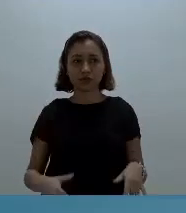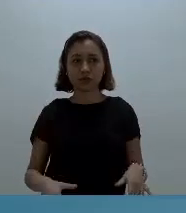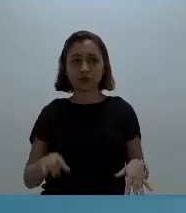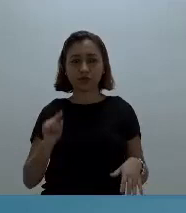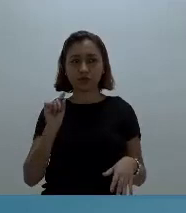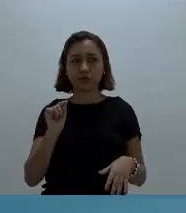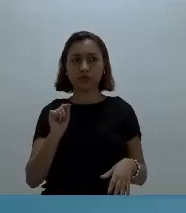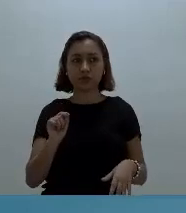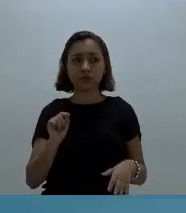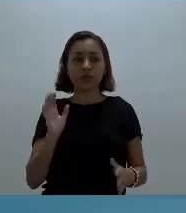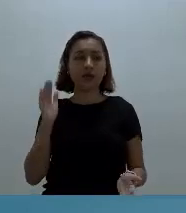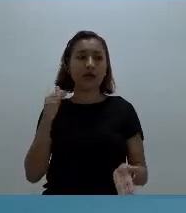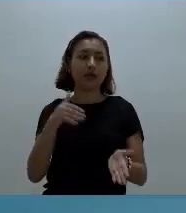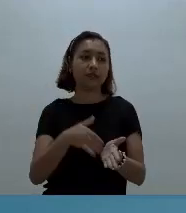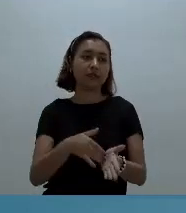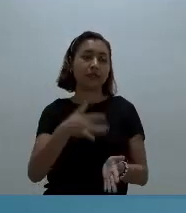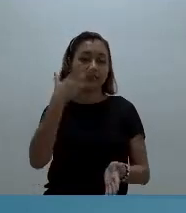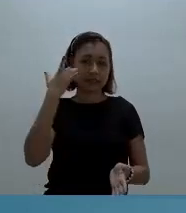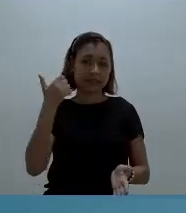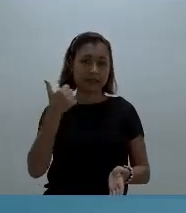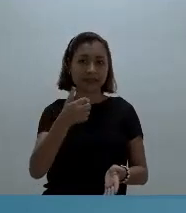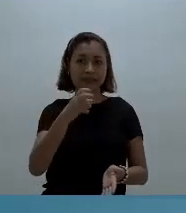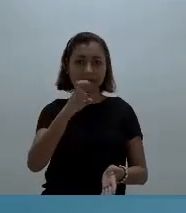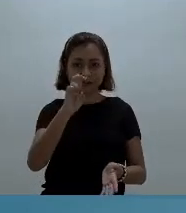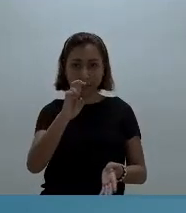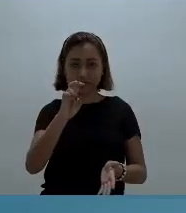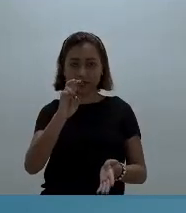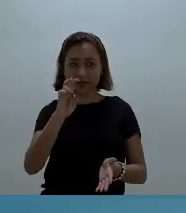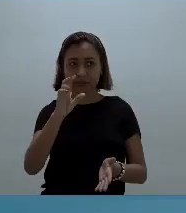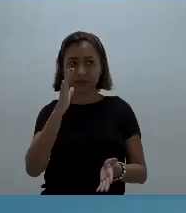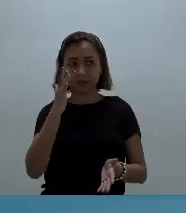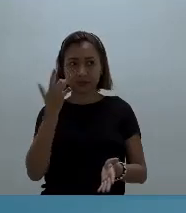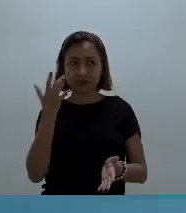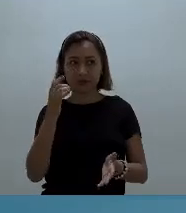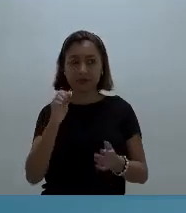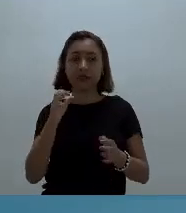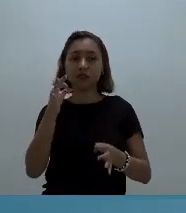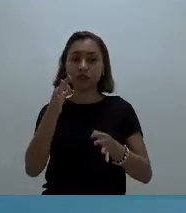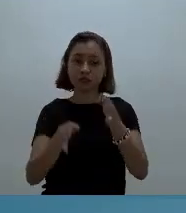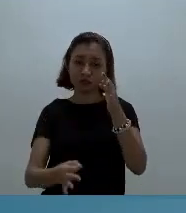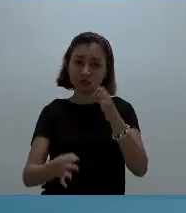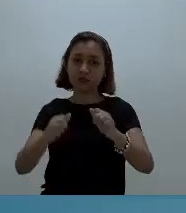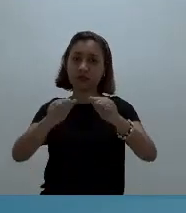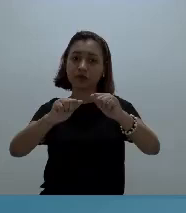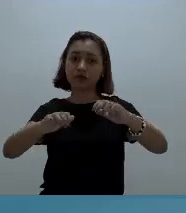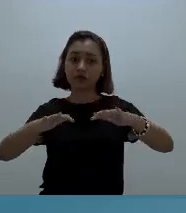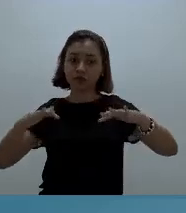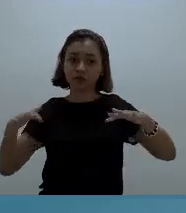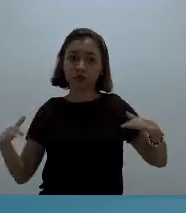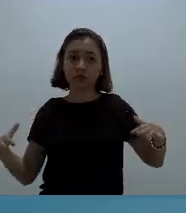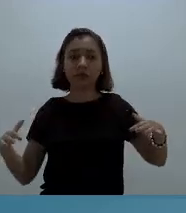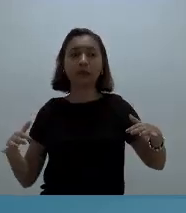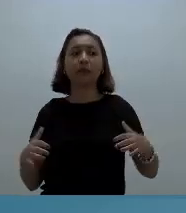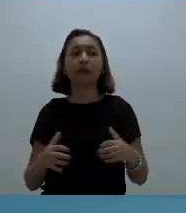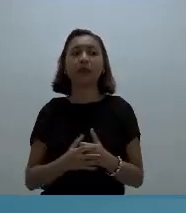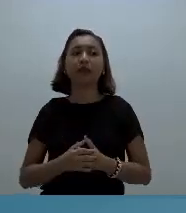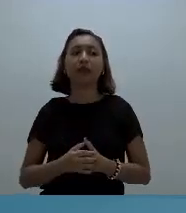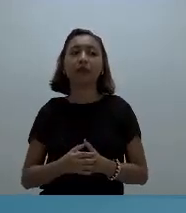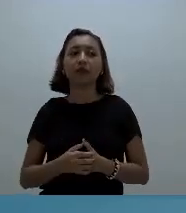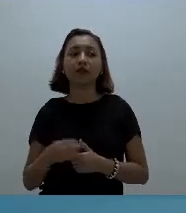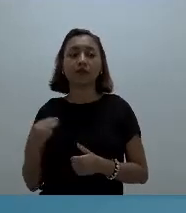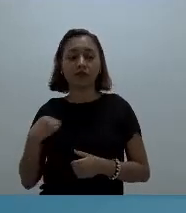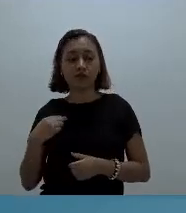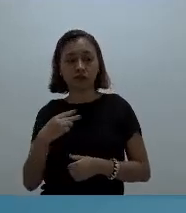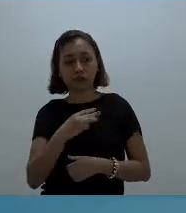Para incluir a na prova do Tribunal Pleno, para julgamento do magistrado acusado, do Ministério Público e do